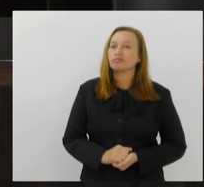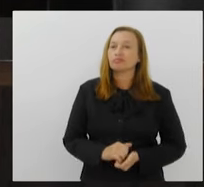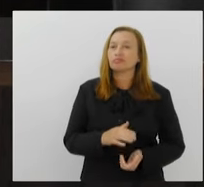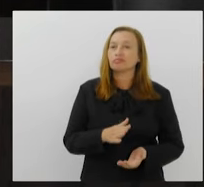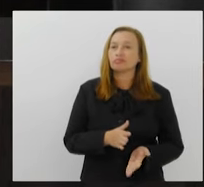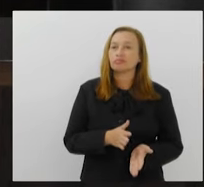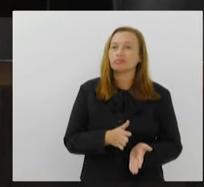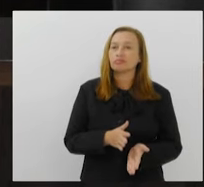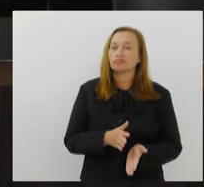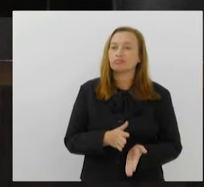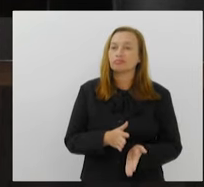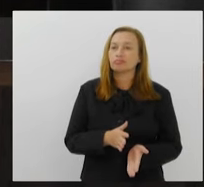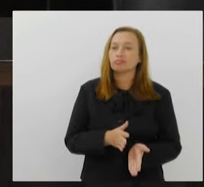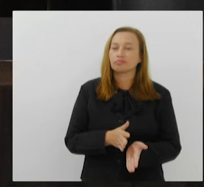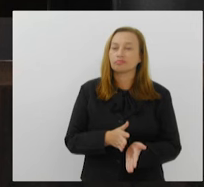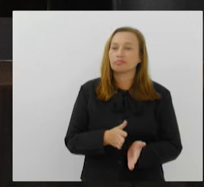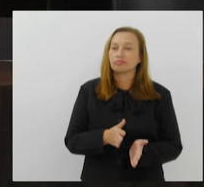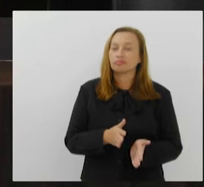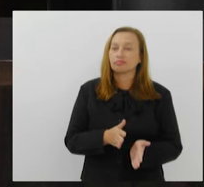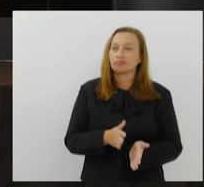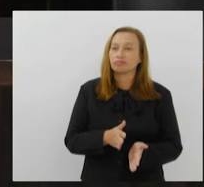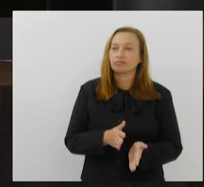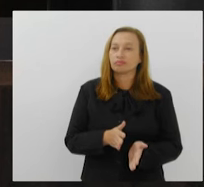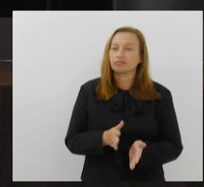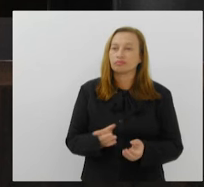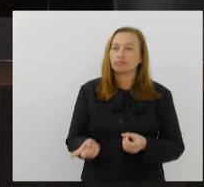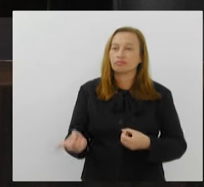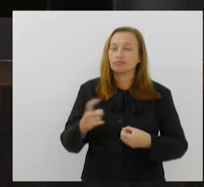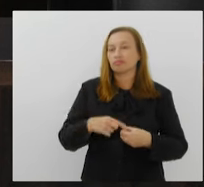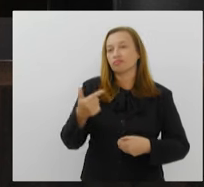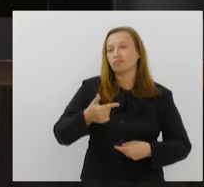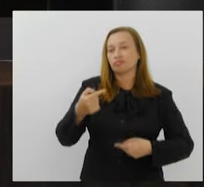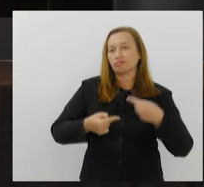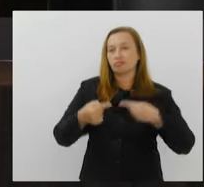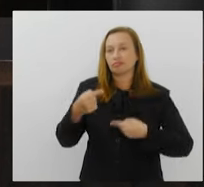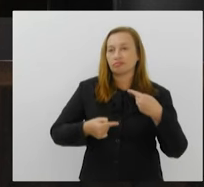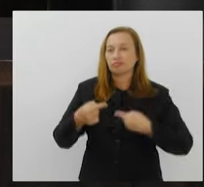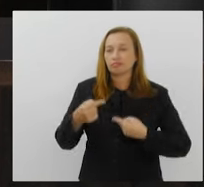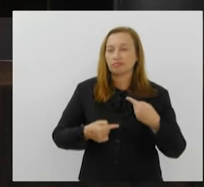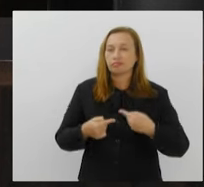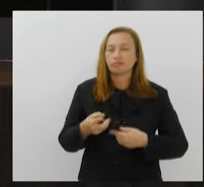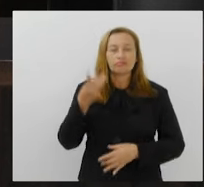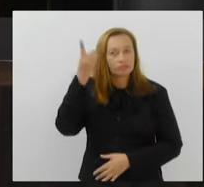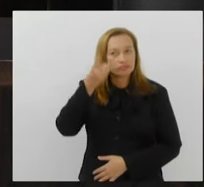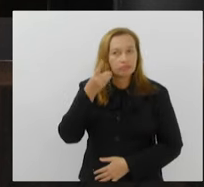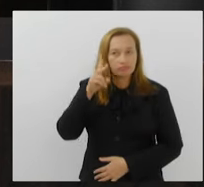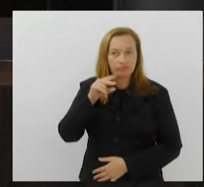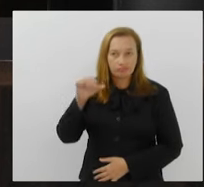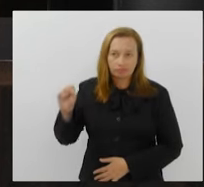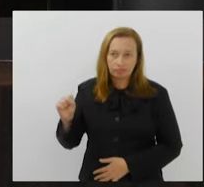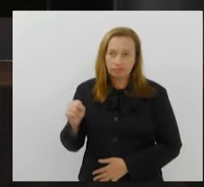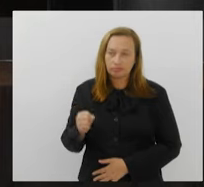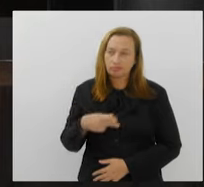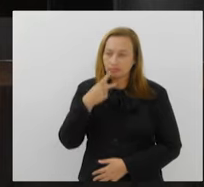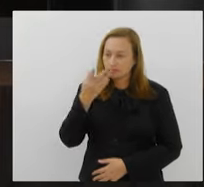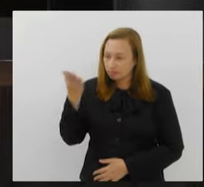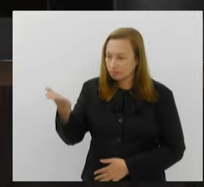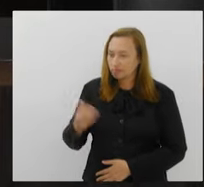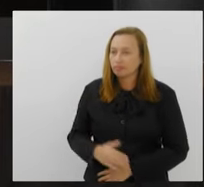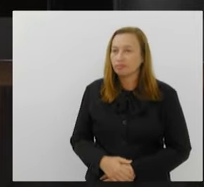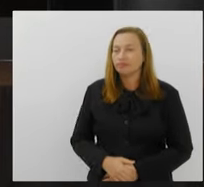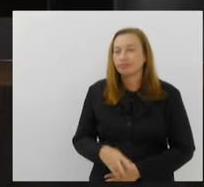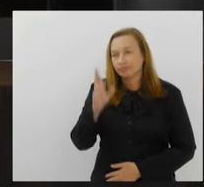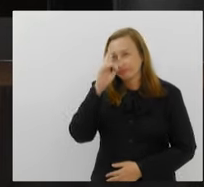Senhor presidente, para declarar. Vai a redação do vencido para a segunda discussão. Deputado Vinícius Cozzolino, com a palavra.